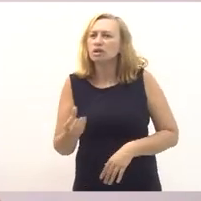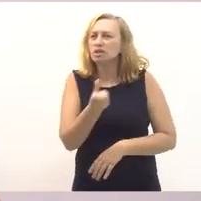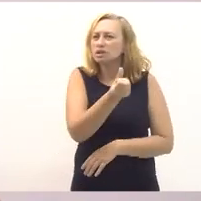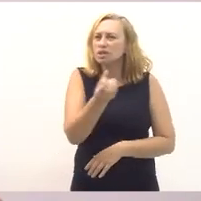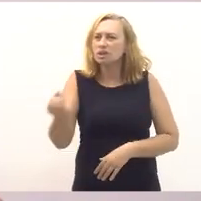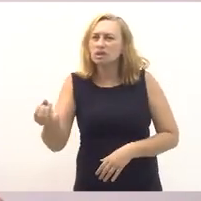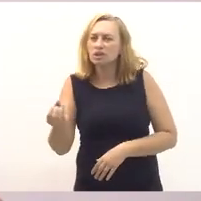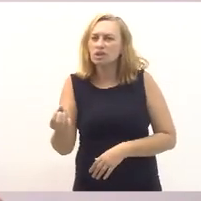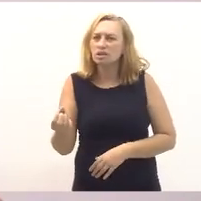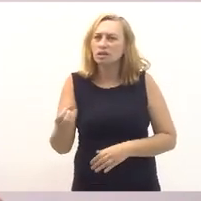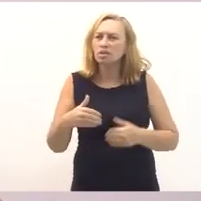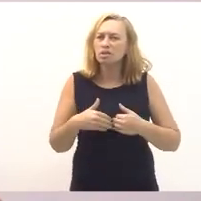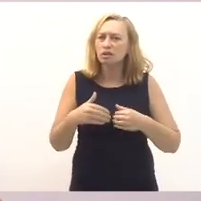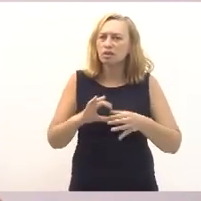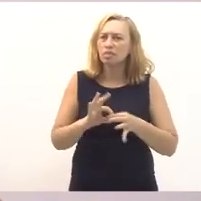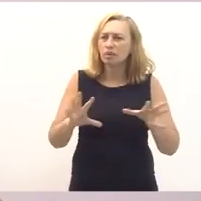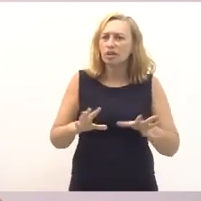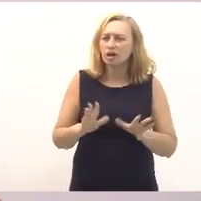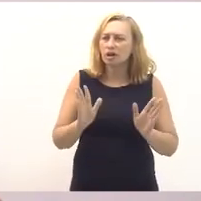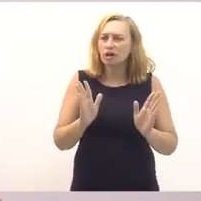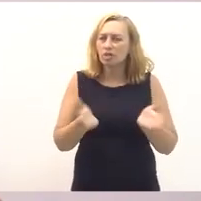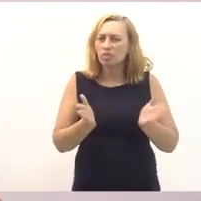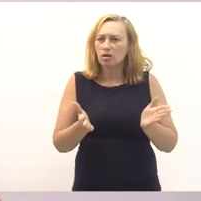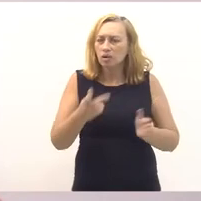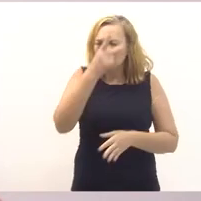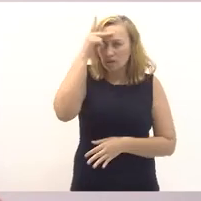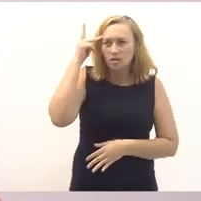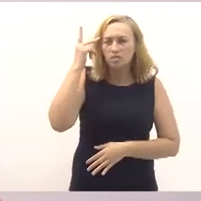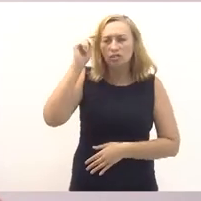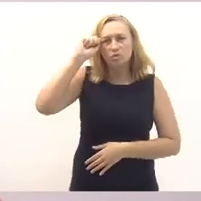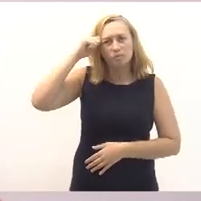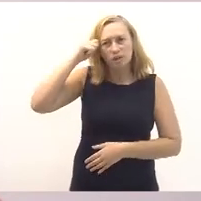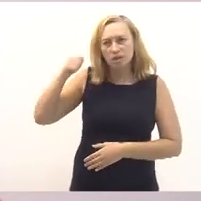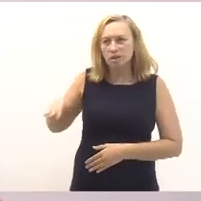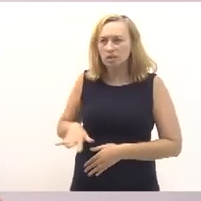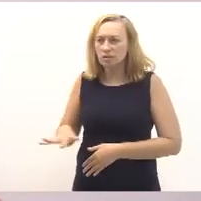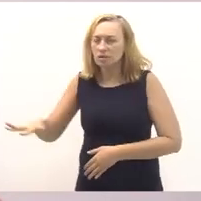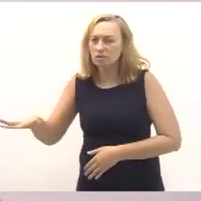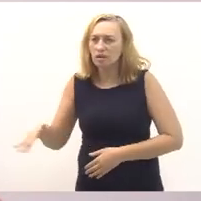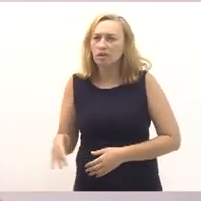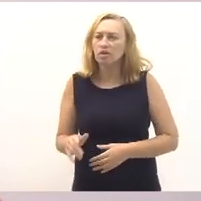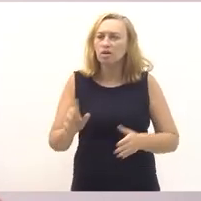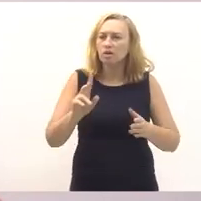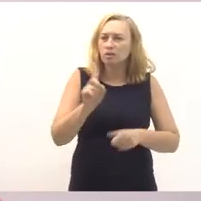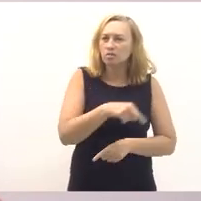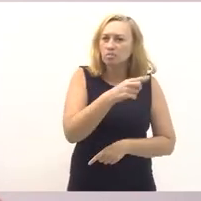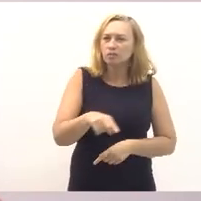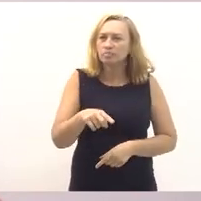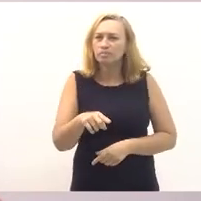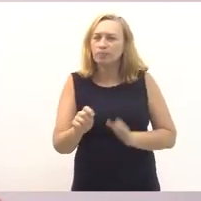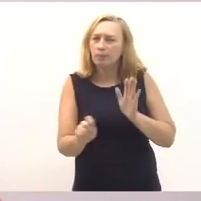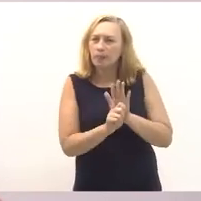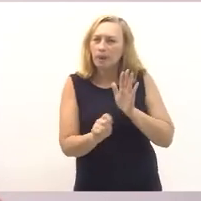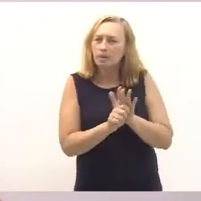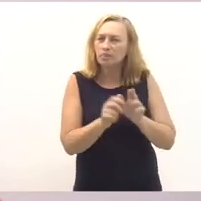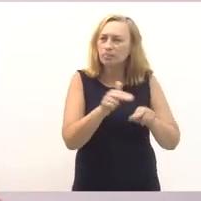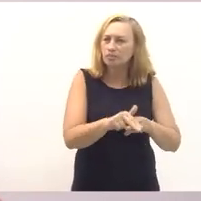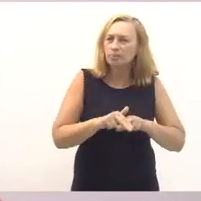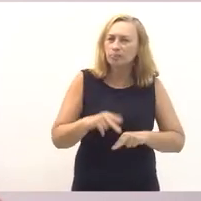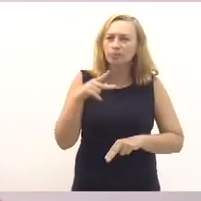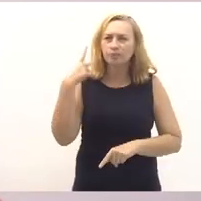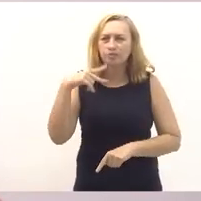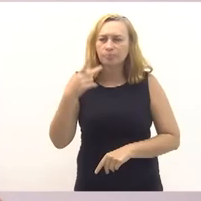corpus concedido os até hoje são de pessoas pretas periféricas ou de panelas a proibição dessa planta além de motivo de